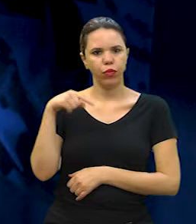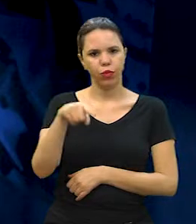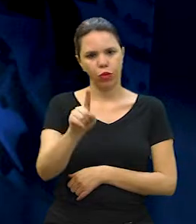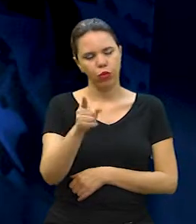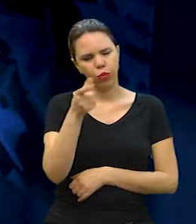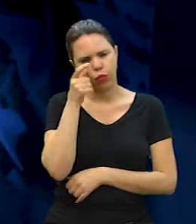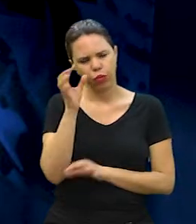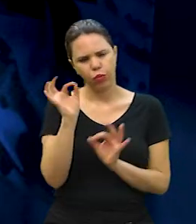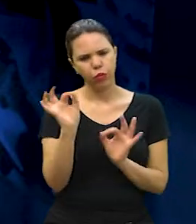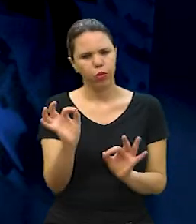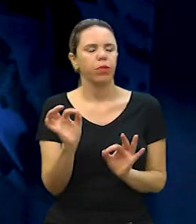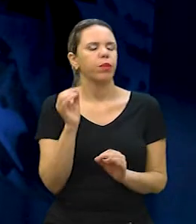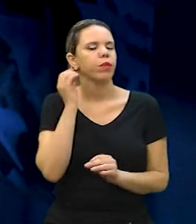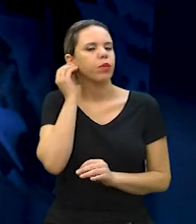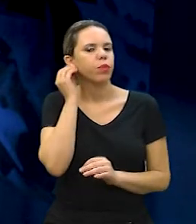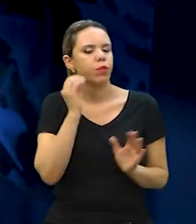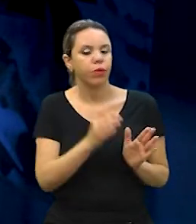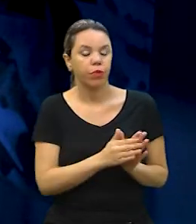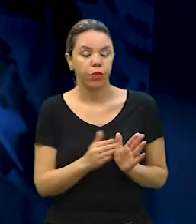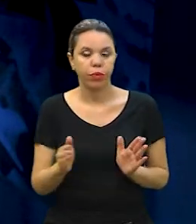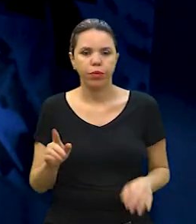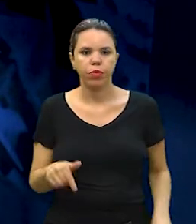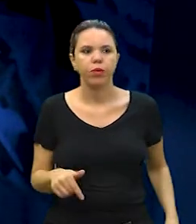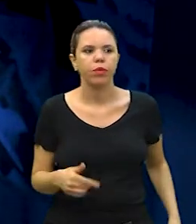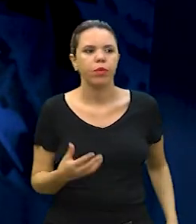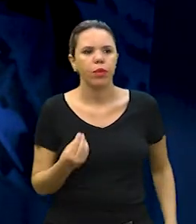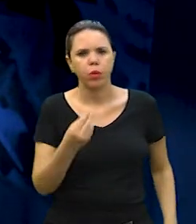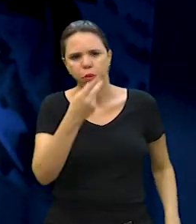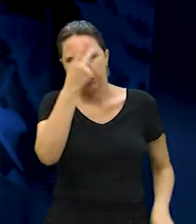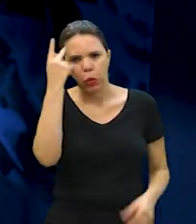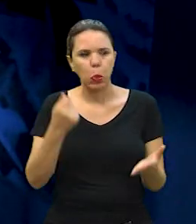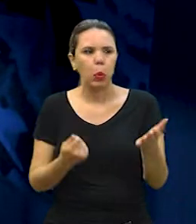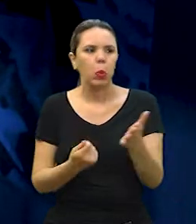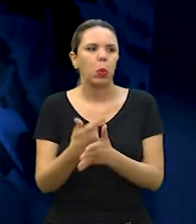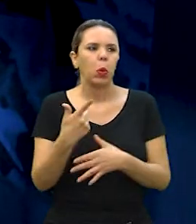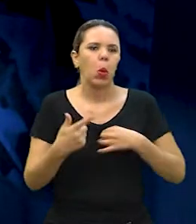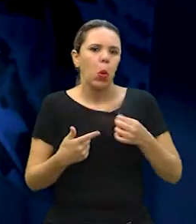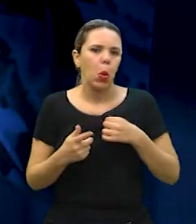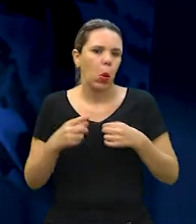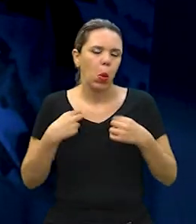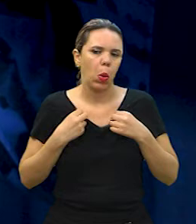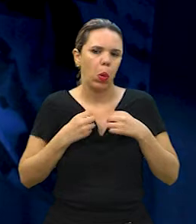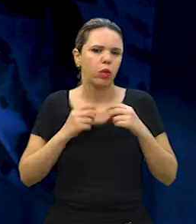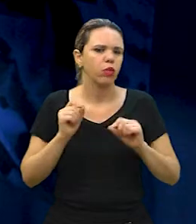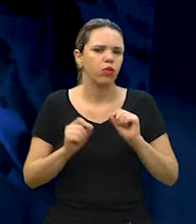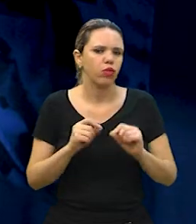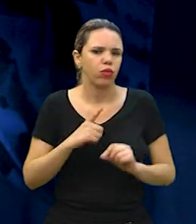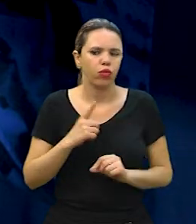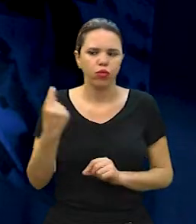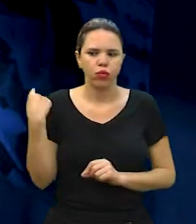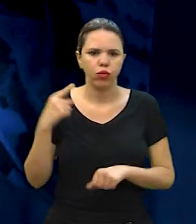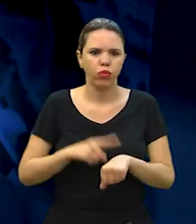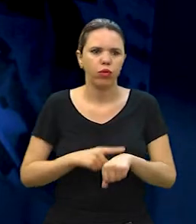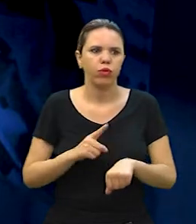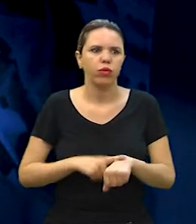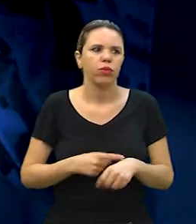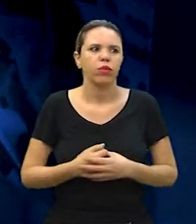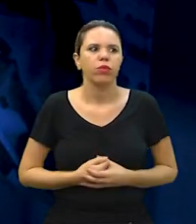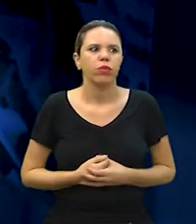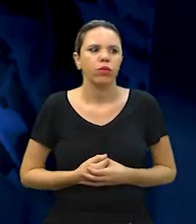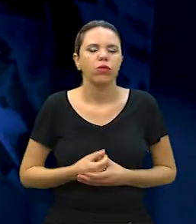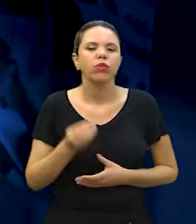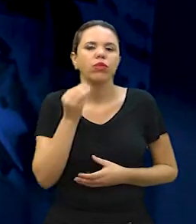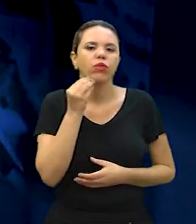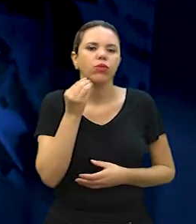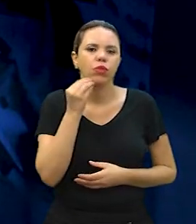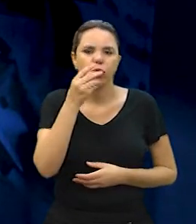você observou nesse cenário de muita gente comprando roupa, etc e tal, mas que tinha naquele momento um nicho